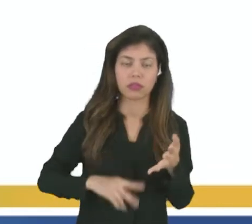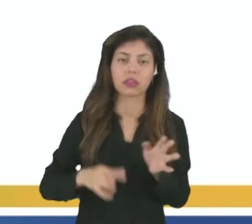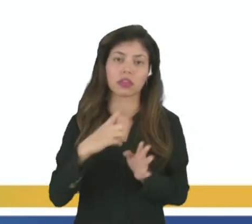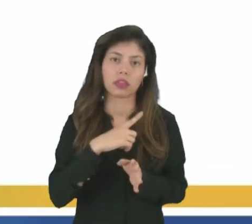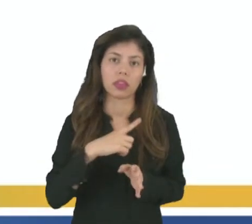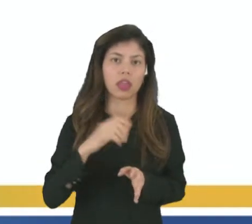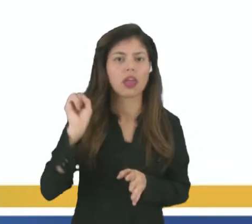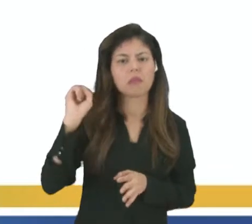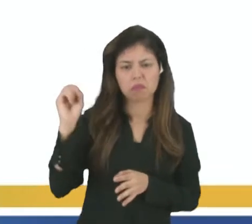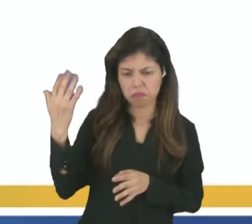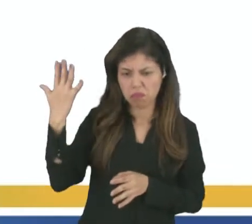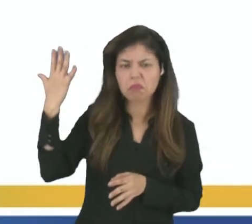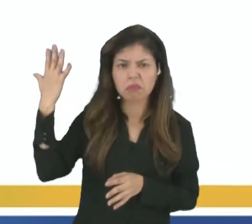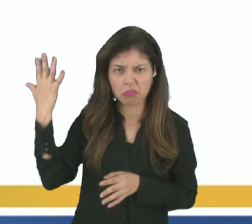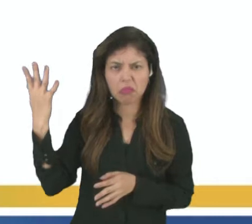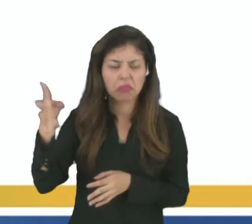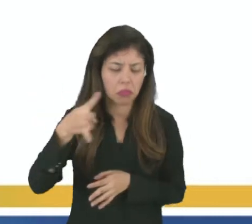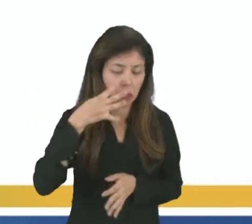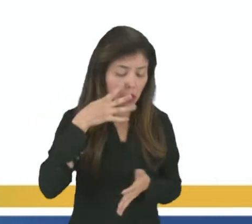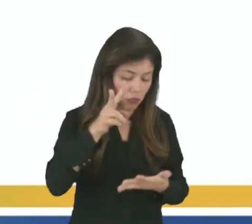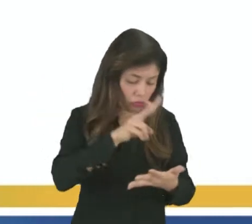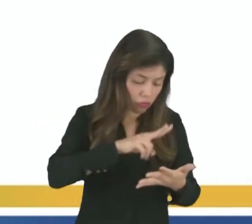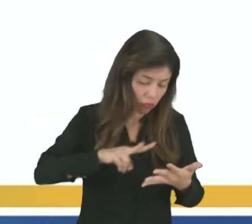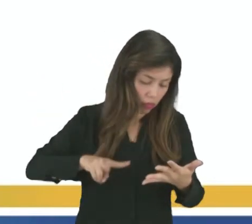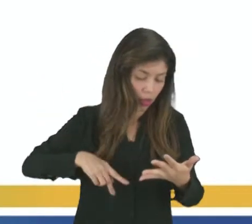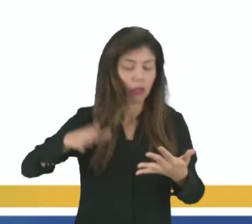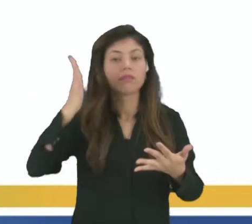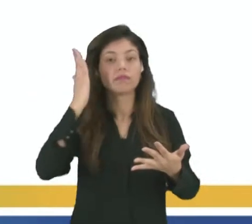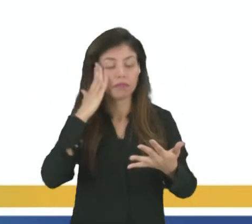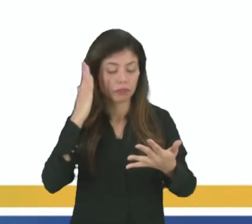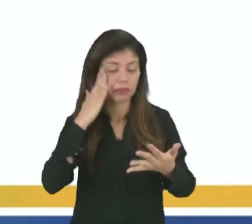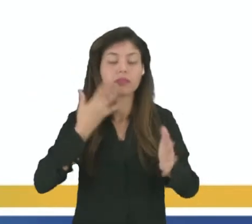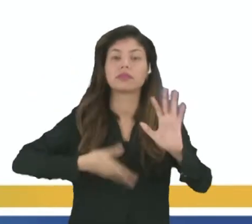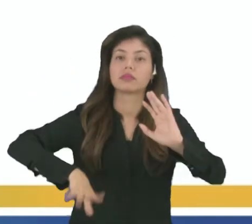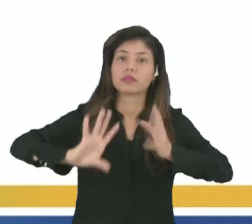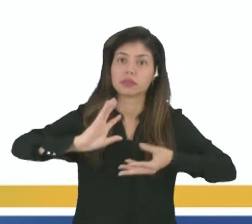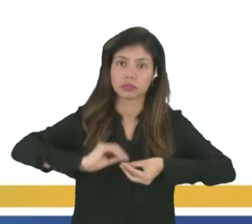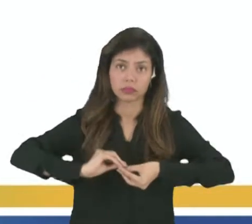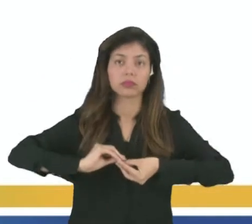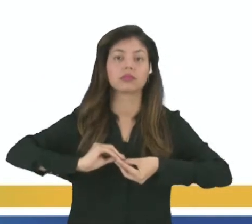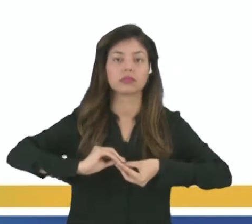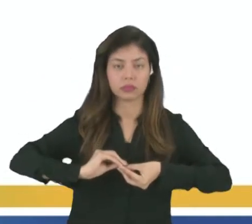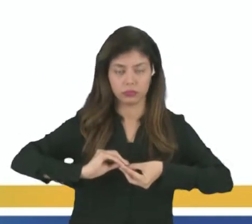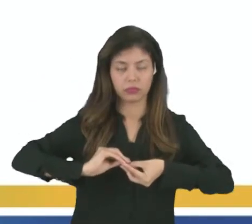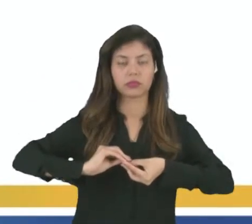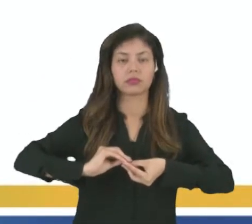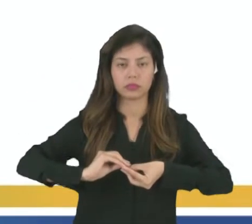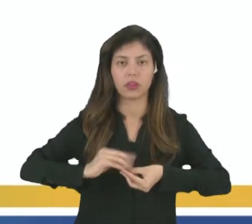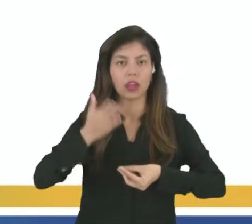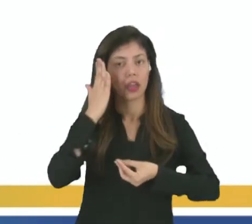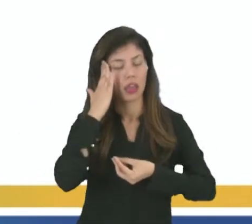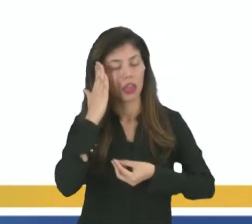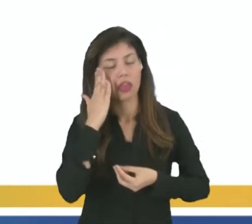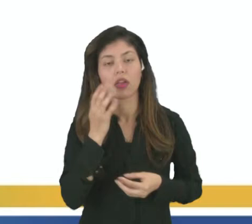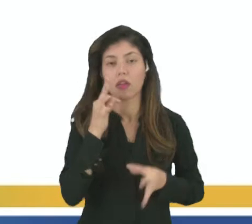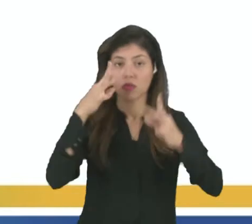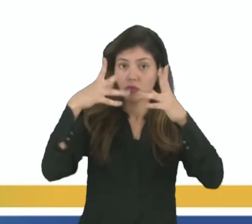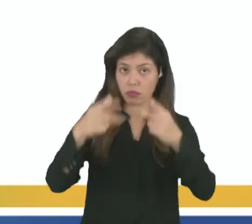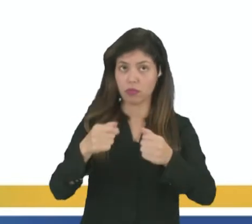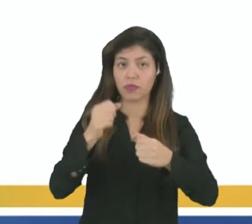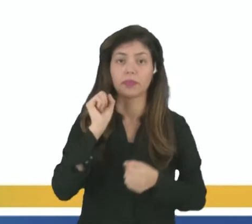tenha a capacidade com que você reescreveu, resumiu, sintetizou, de entender a parte como um